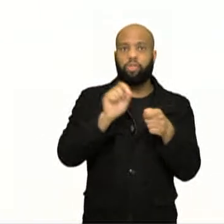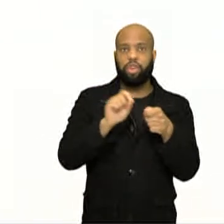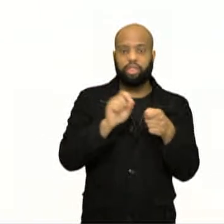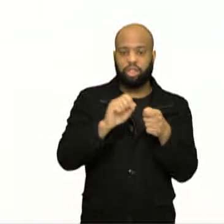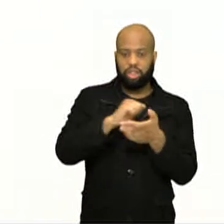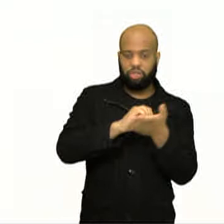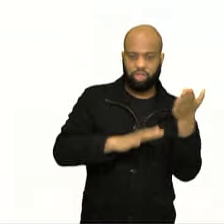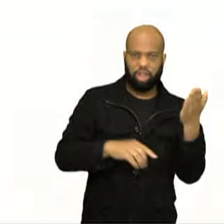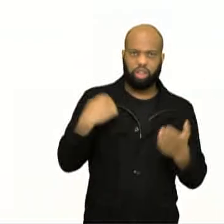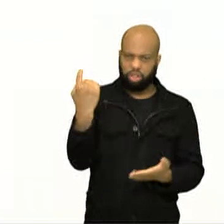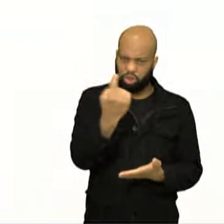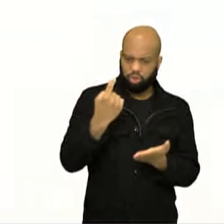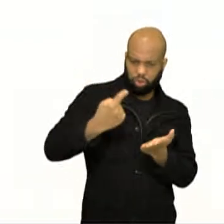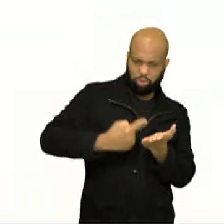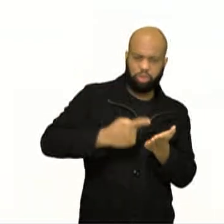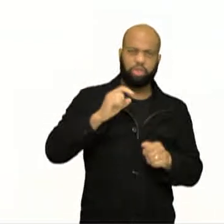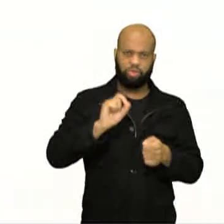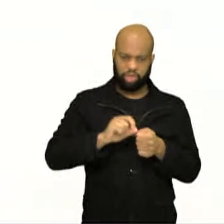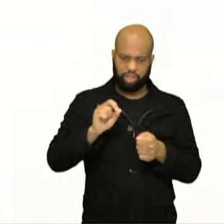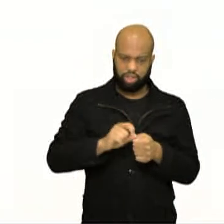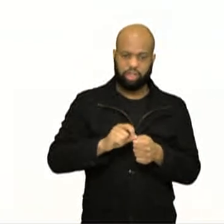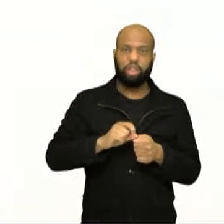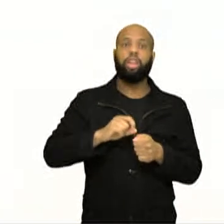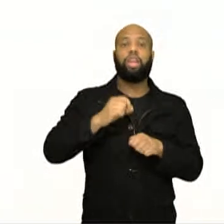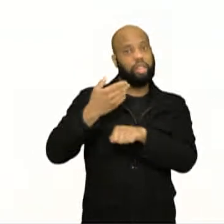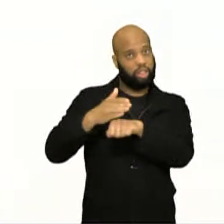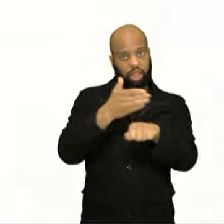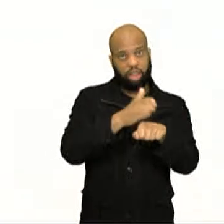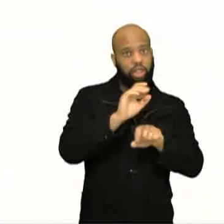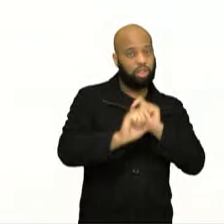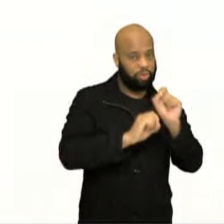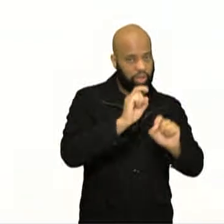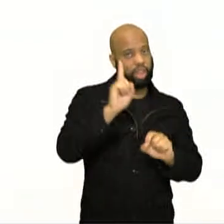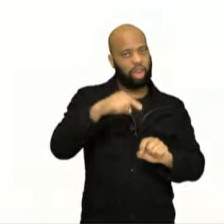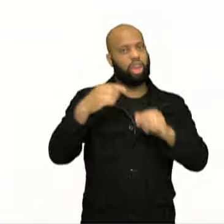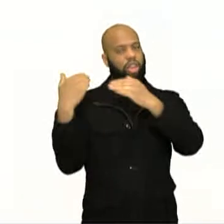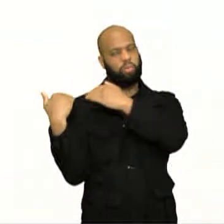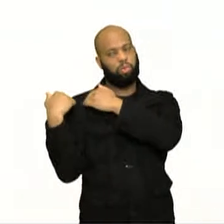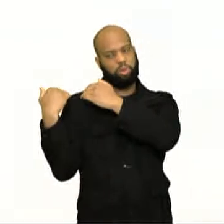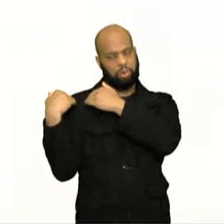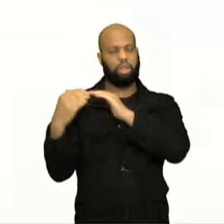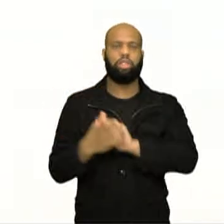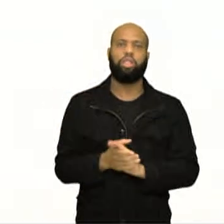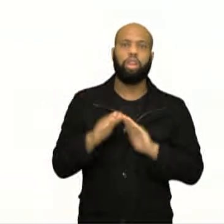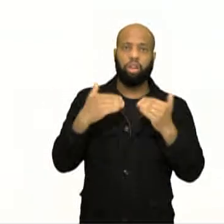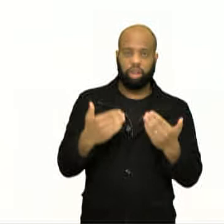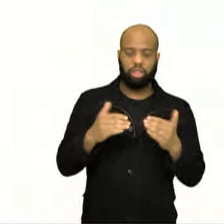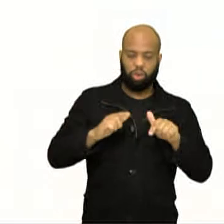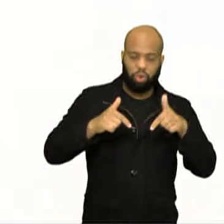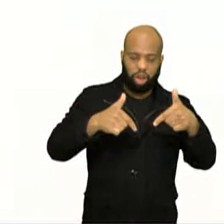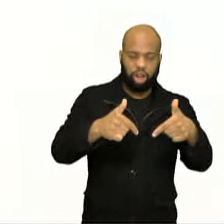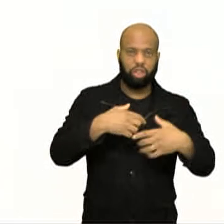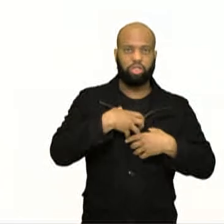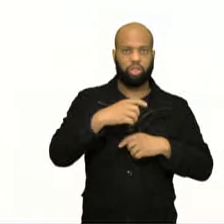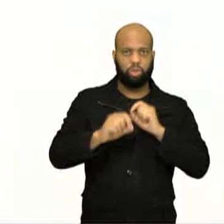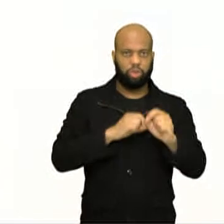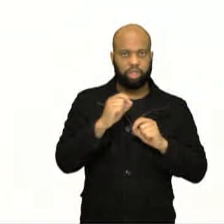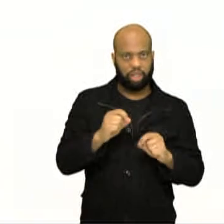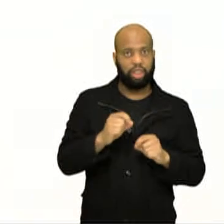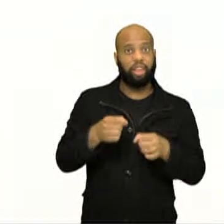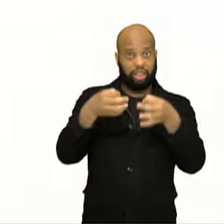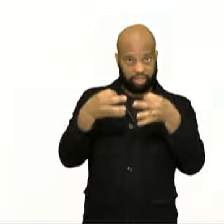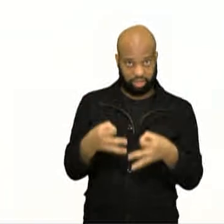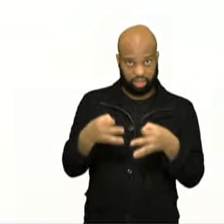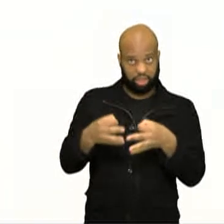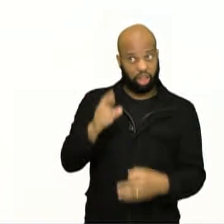nos comprometemos a fazer, colocamos em prática a nossa responsabilidade. Agimos de forma sensata